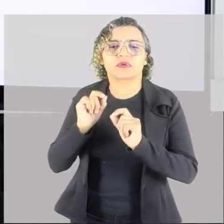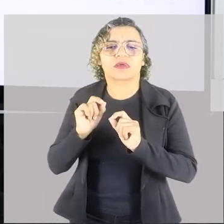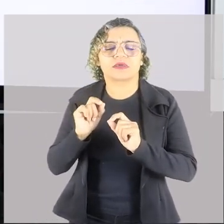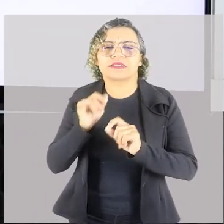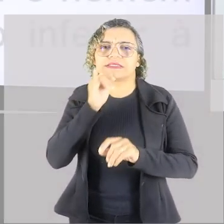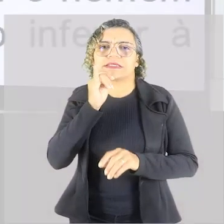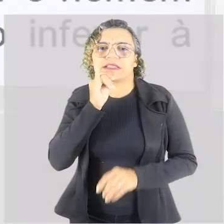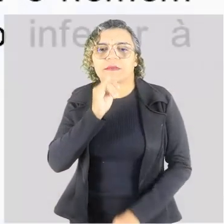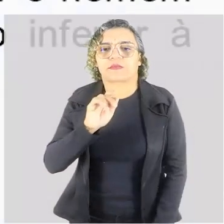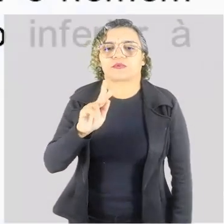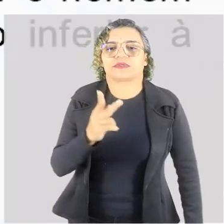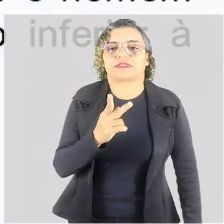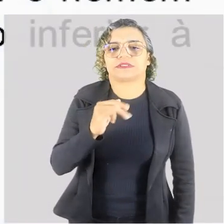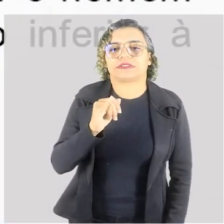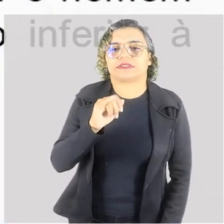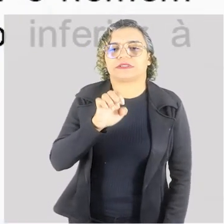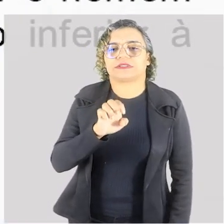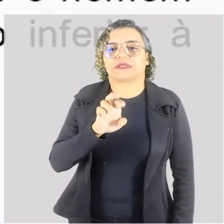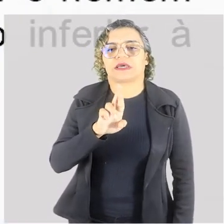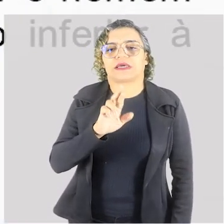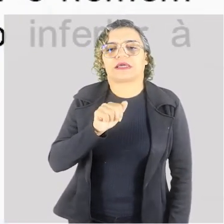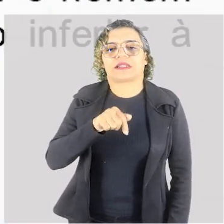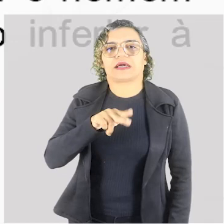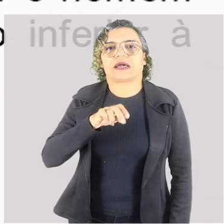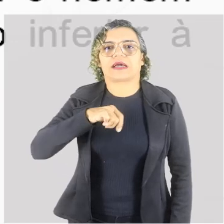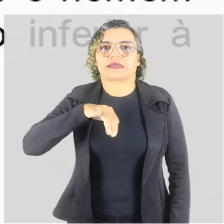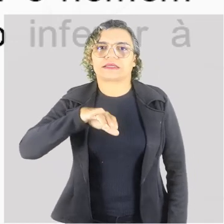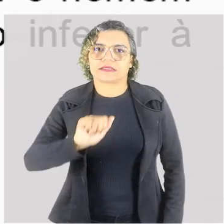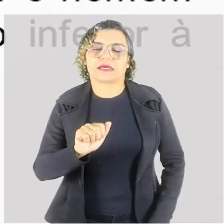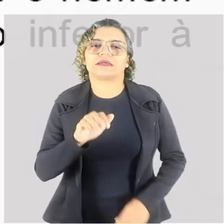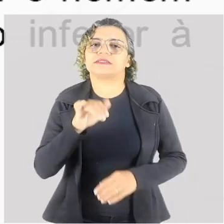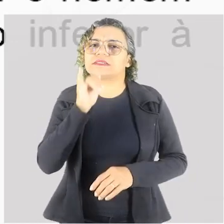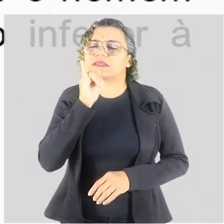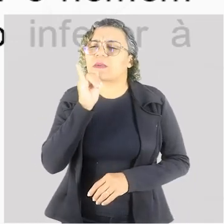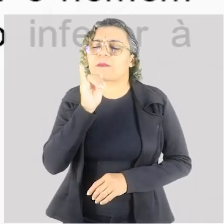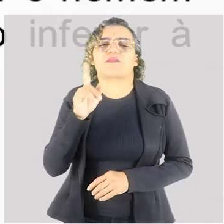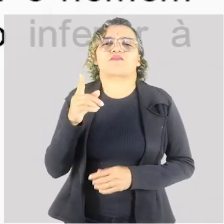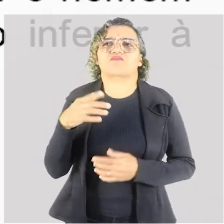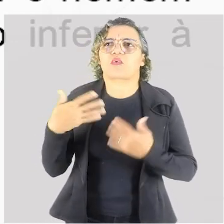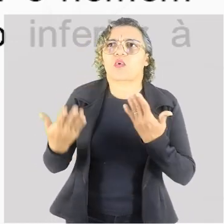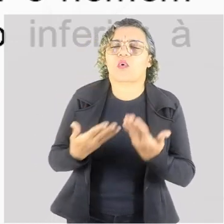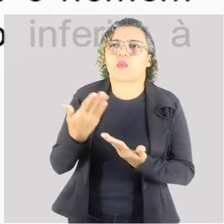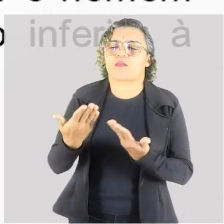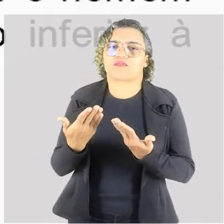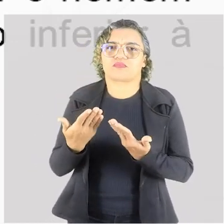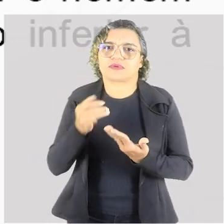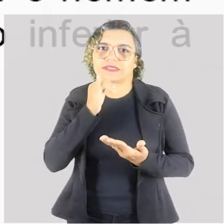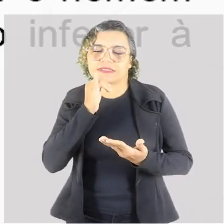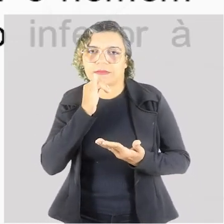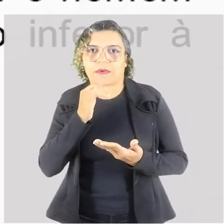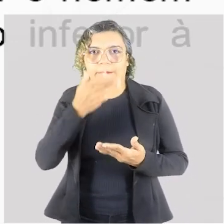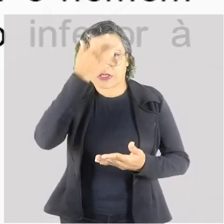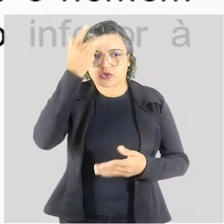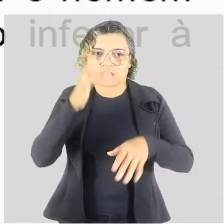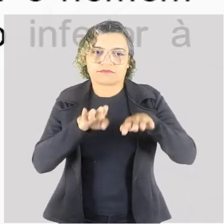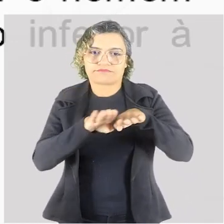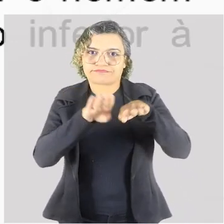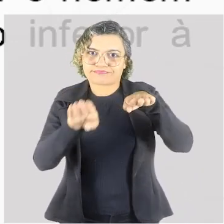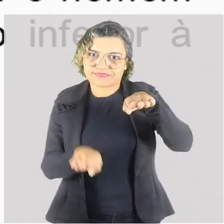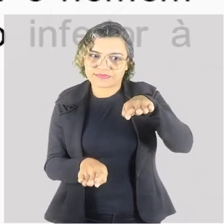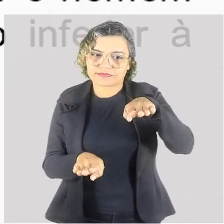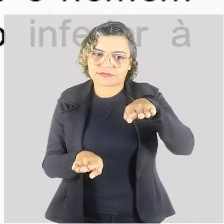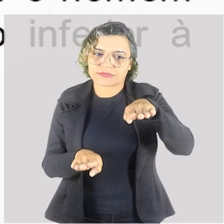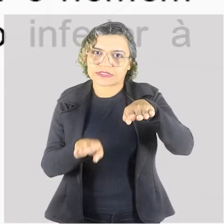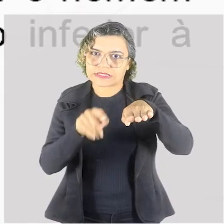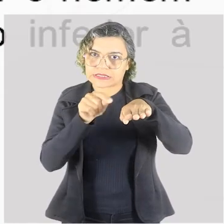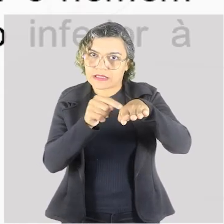uma hierarquia? É uma relação de poder. Então, sempre numa hierarquia existe quem está acima, quem está abaixo. Então, quando eu